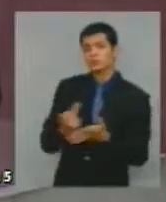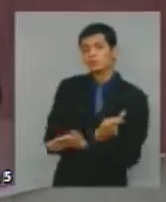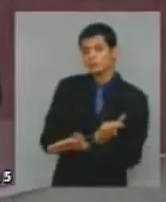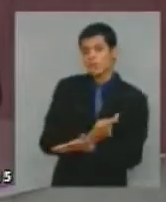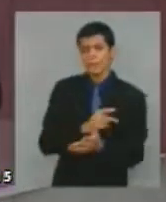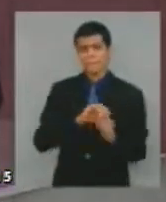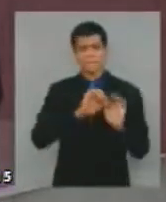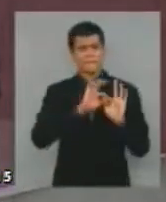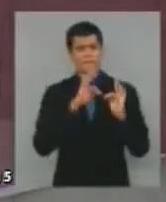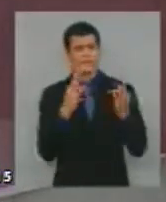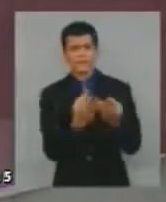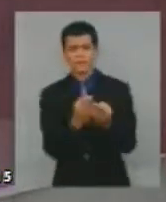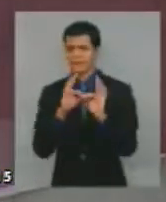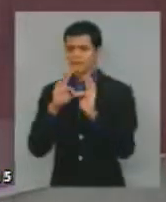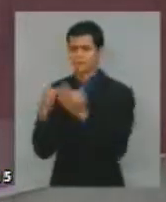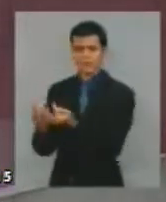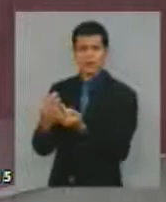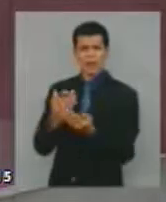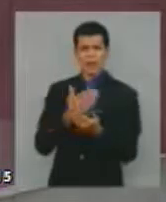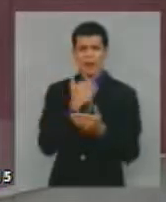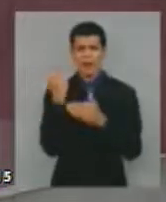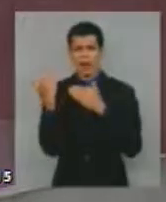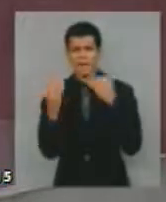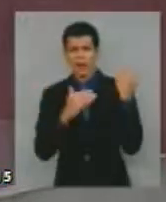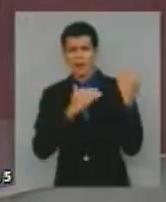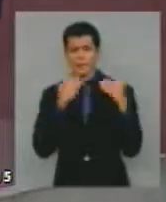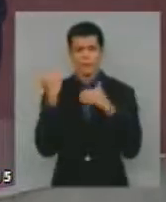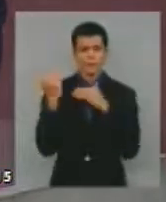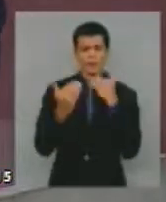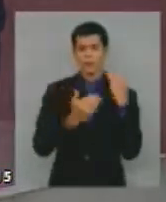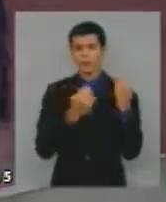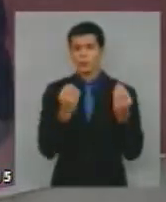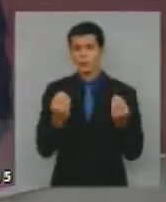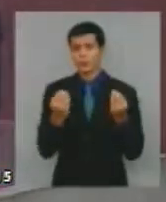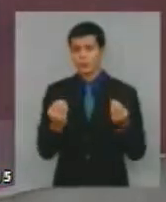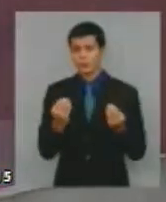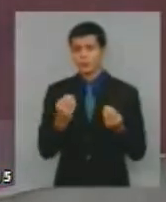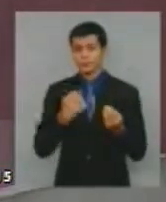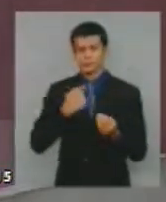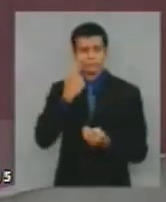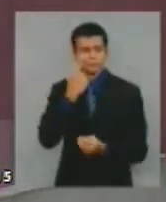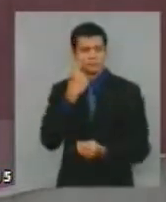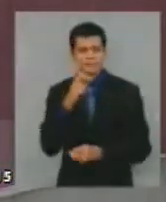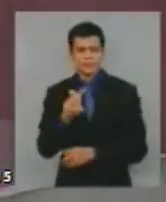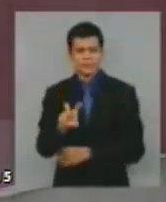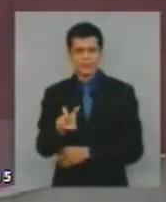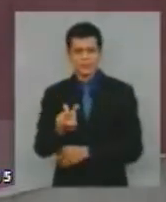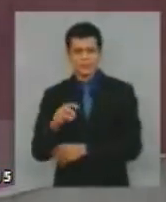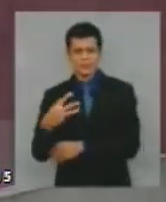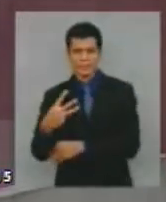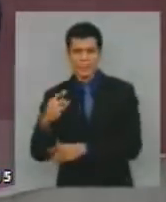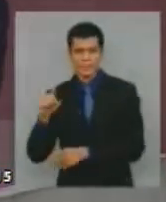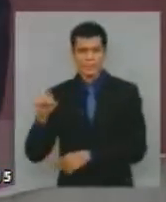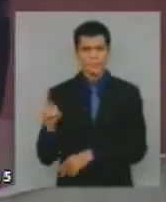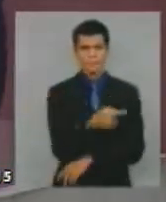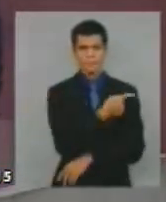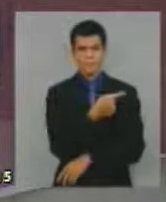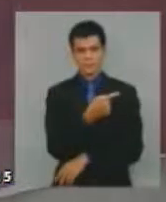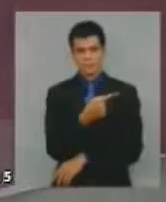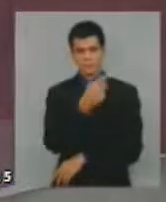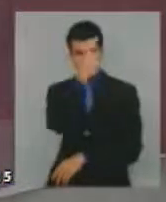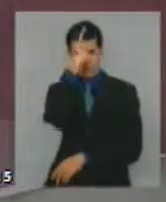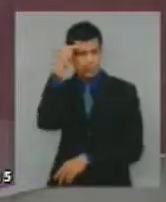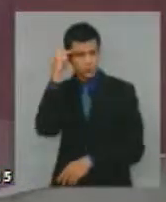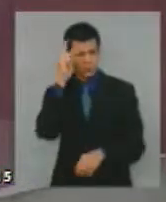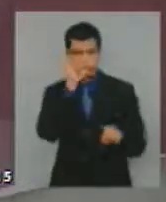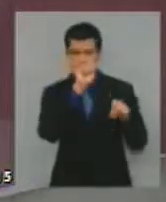vidas todos os anos. São 53 mil homicídios a cada ano, o